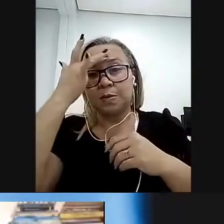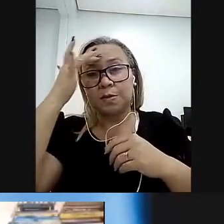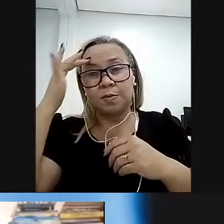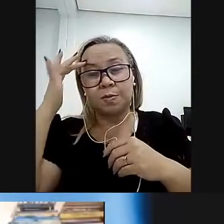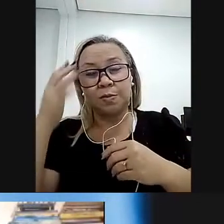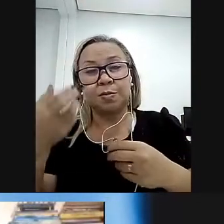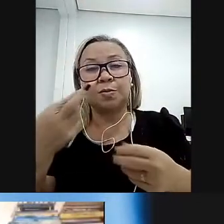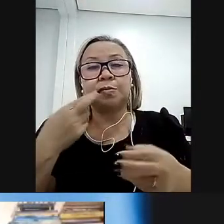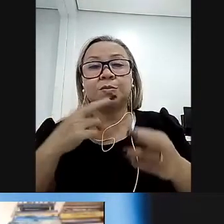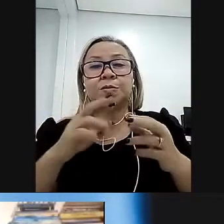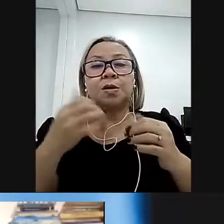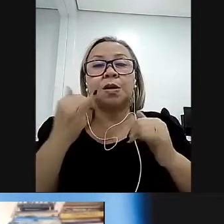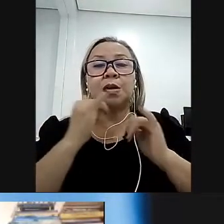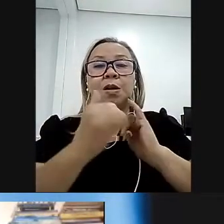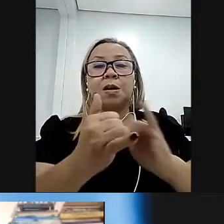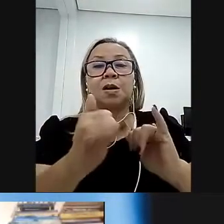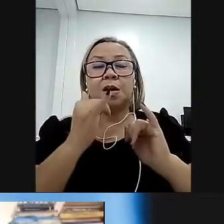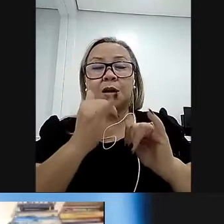você.